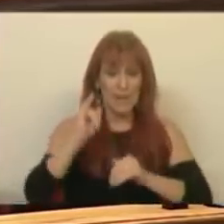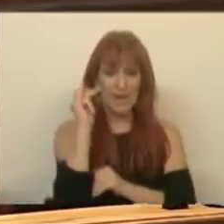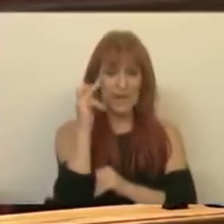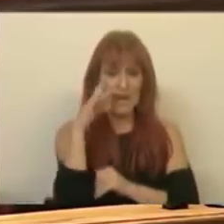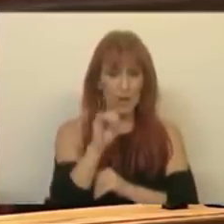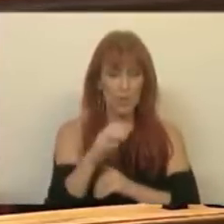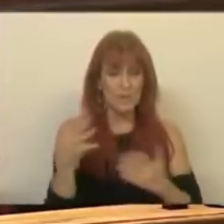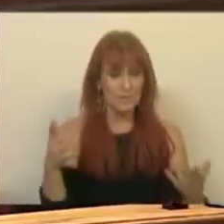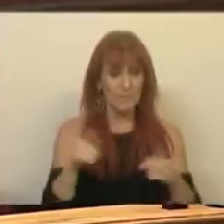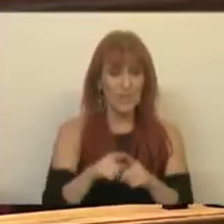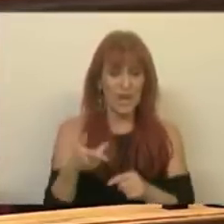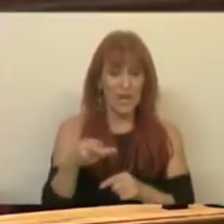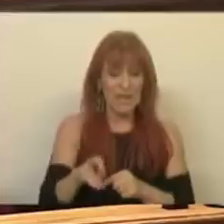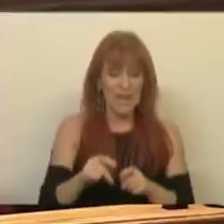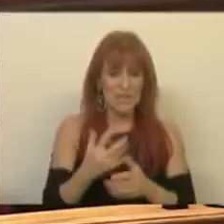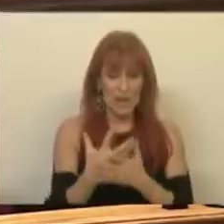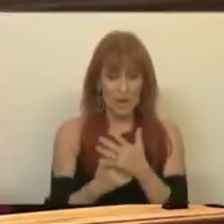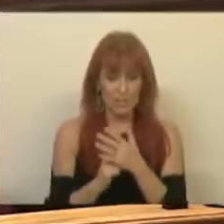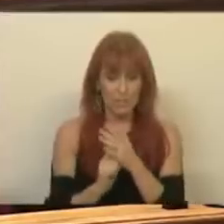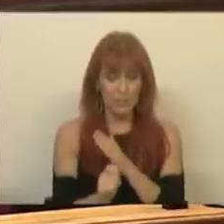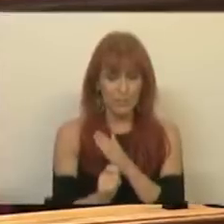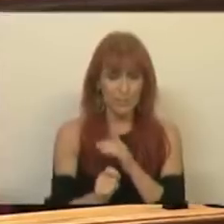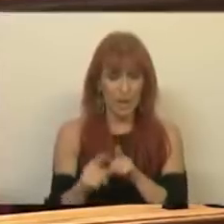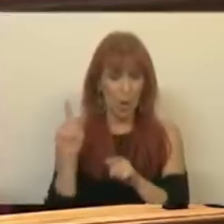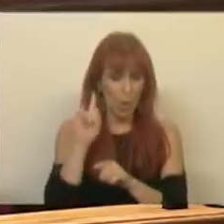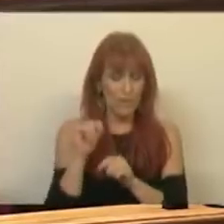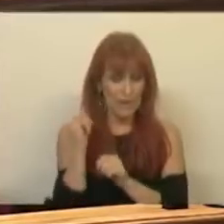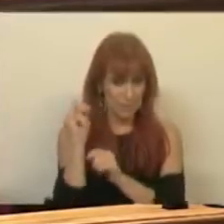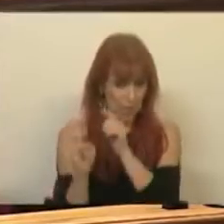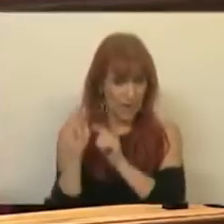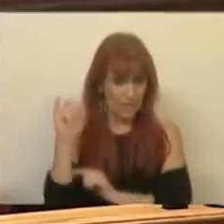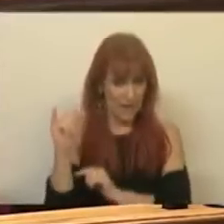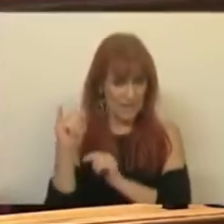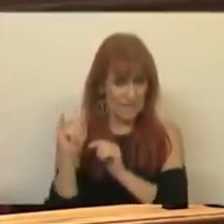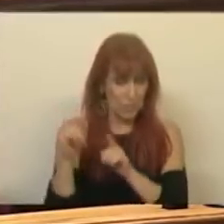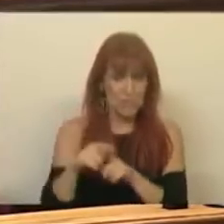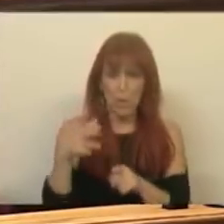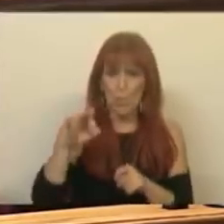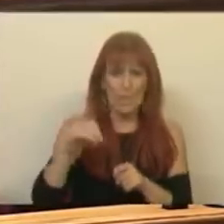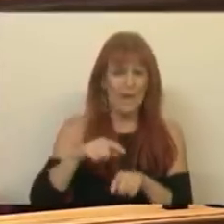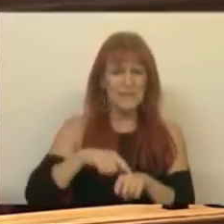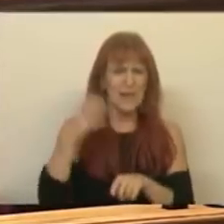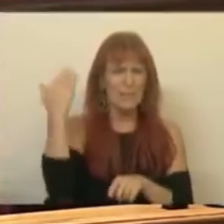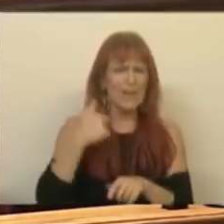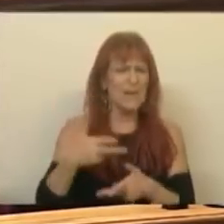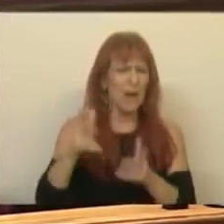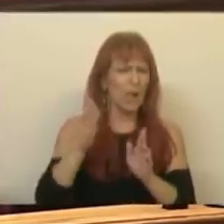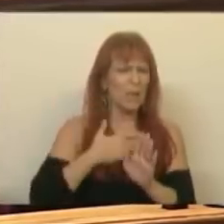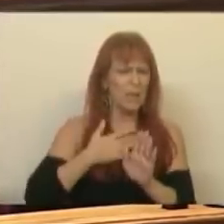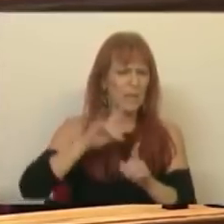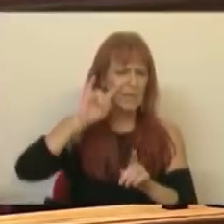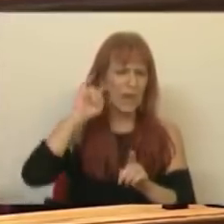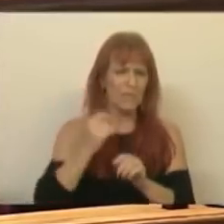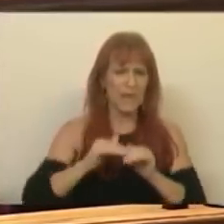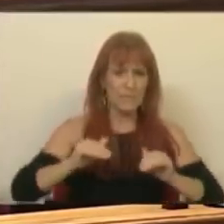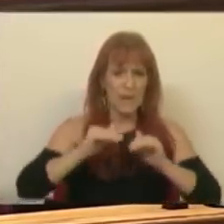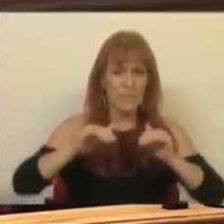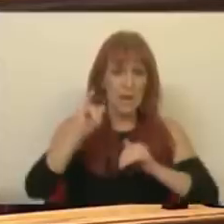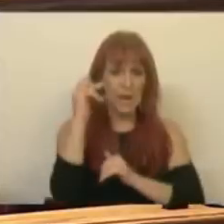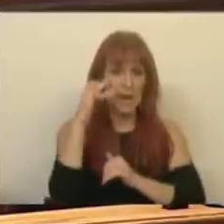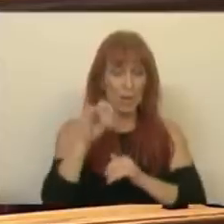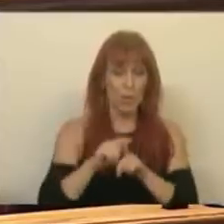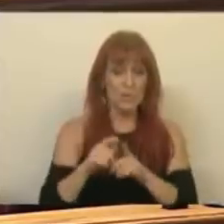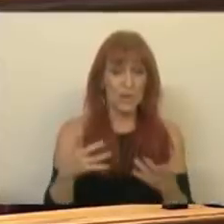IRS Ah e da taxa de retenção ao valor da inflação o PS na altura não esteve disponível para rever os escalões do IRS